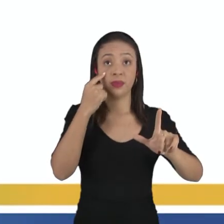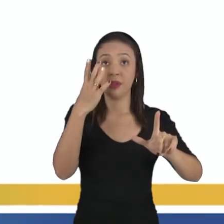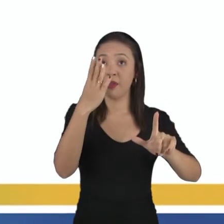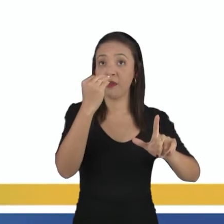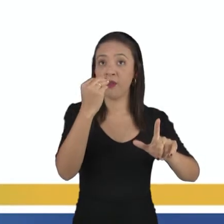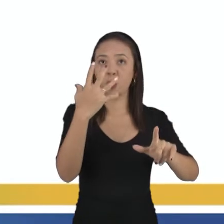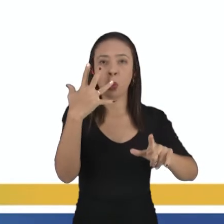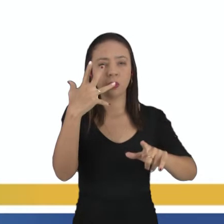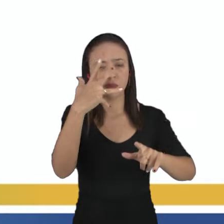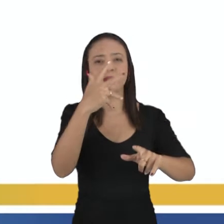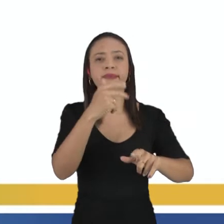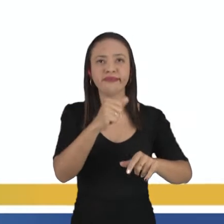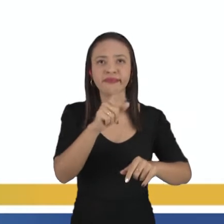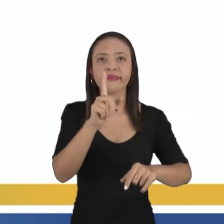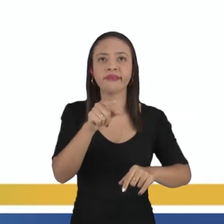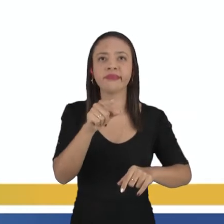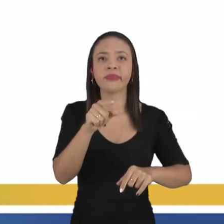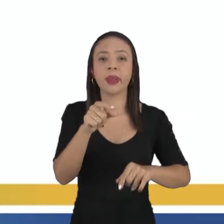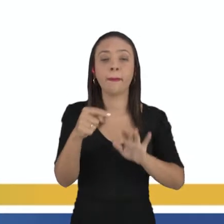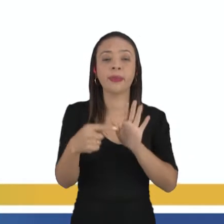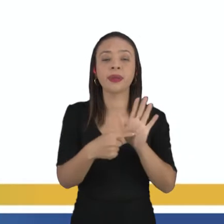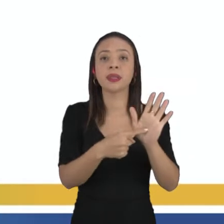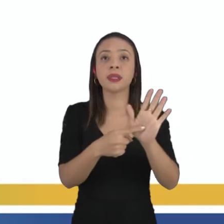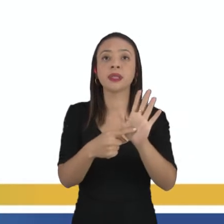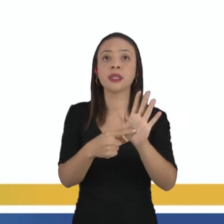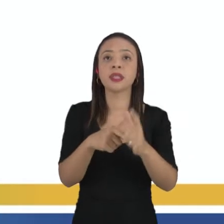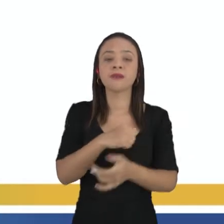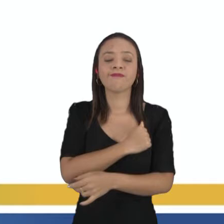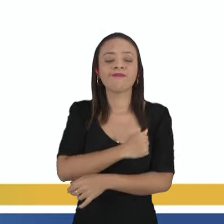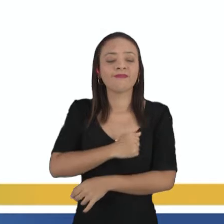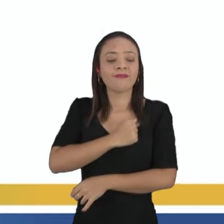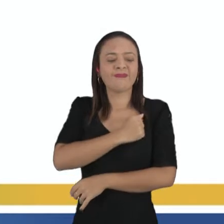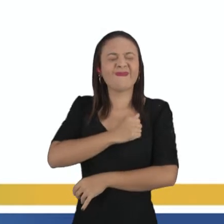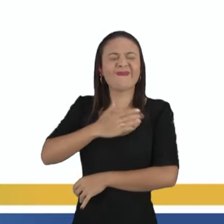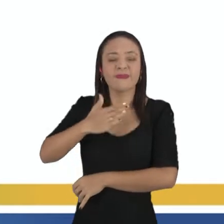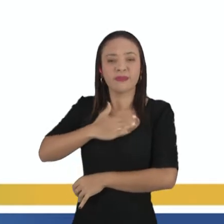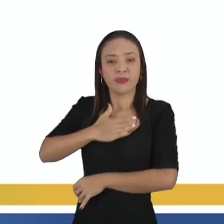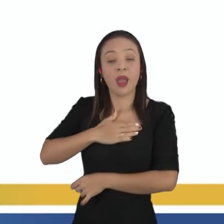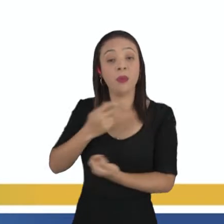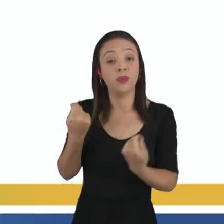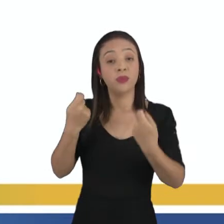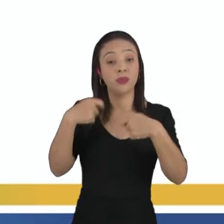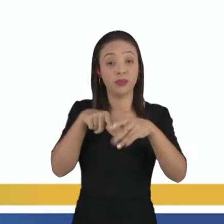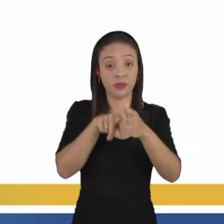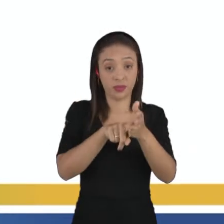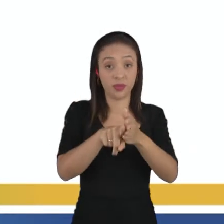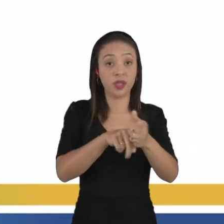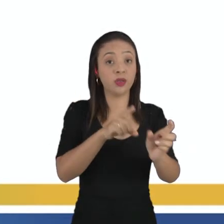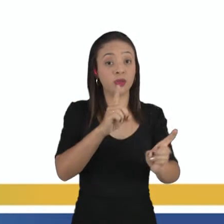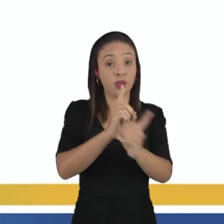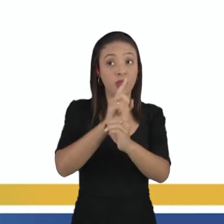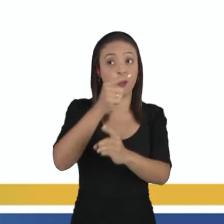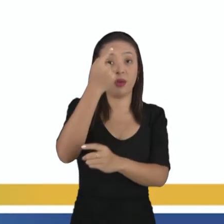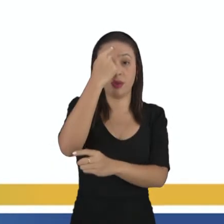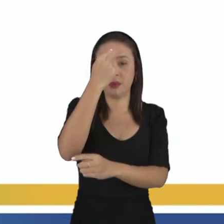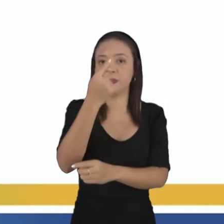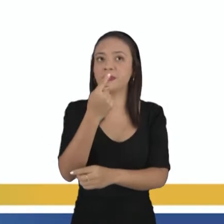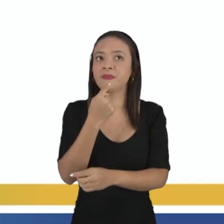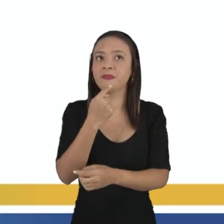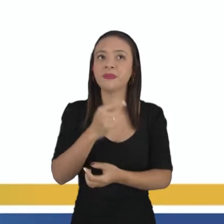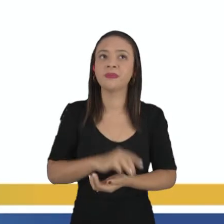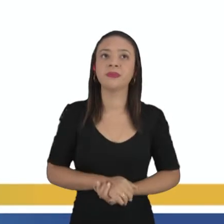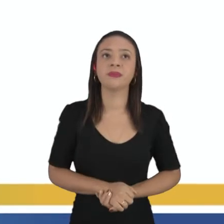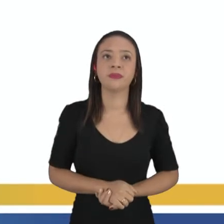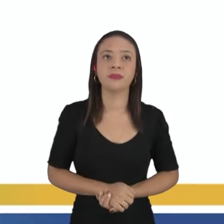foto bonita, é uma foto do espetáculo que se chama Saudades de Mim, você pode pesquisar e encontrar mais imagens desse